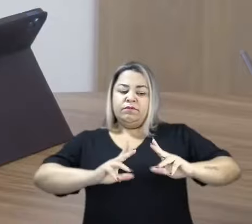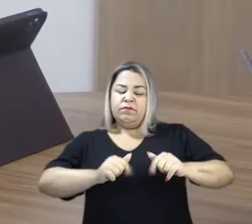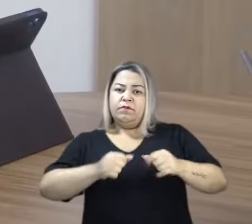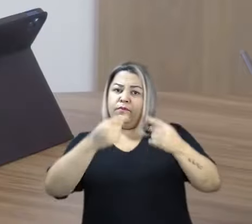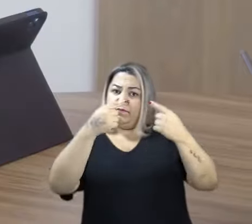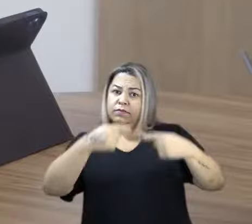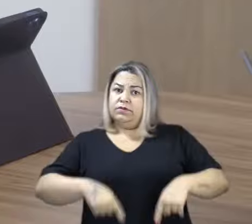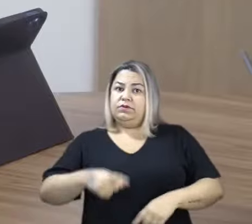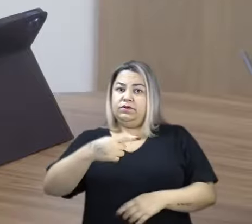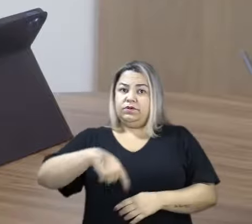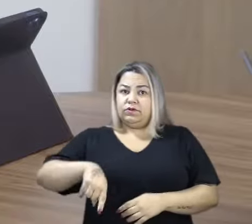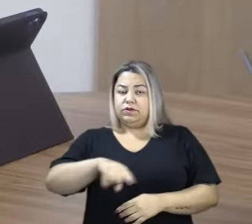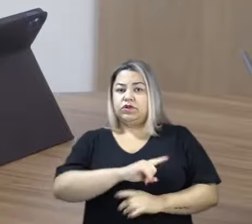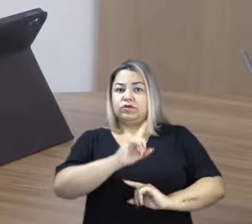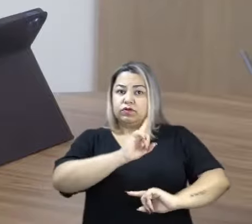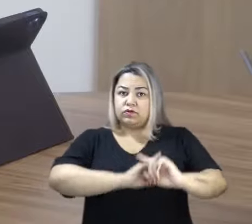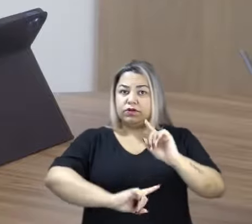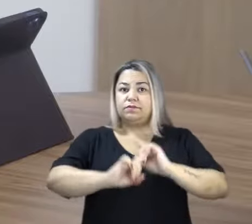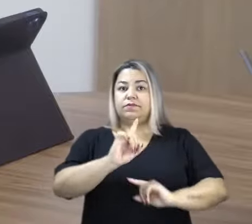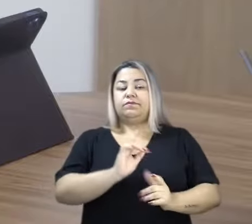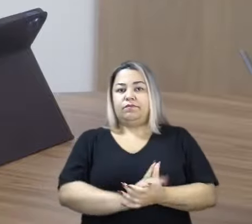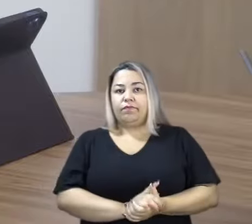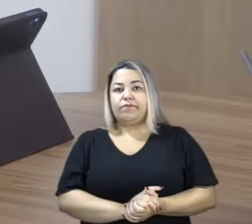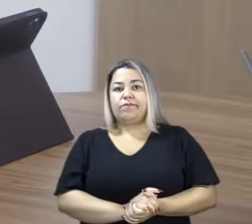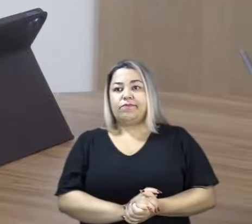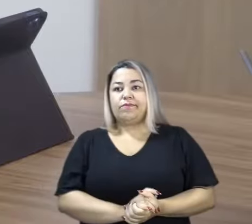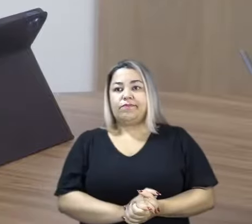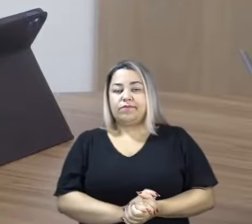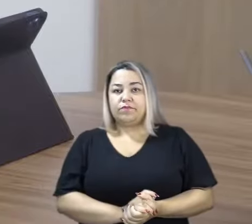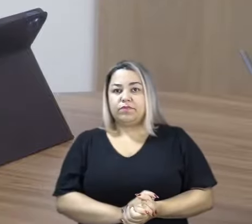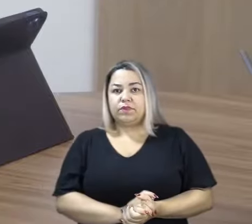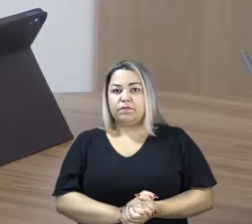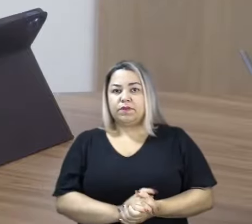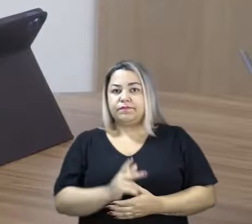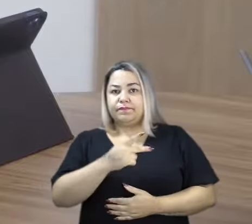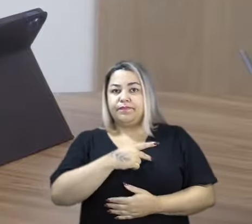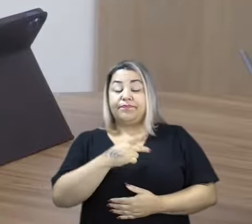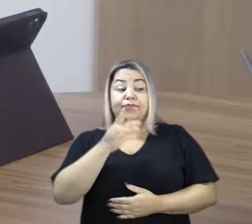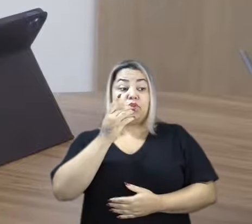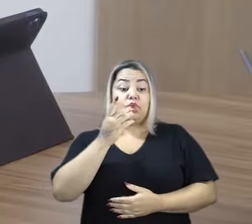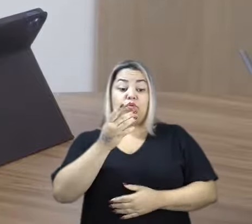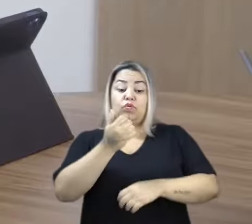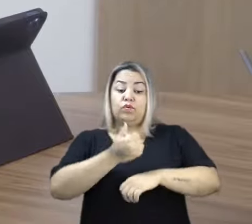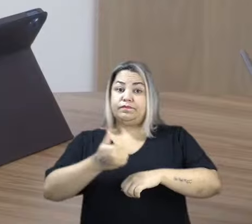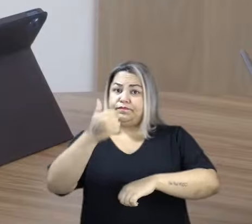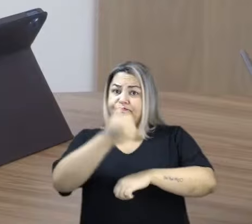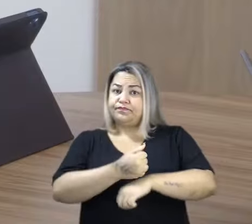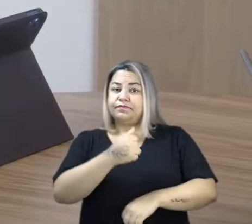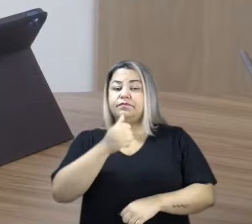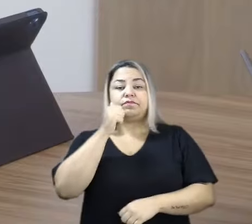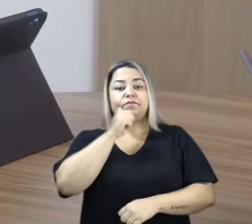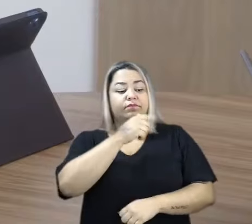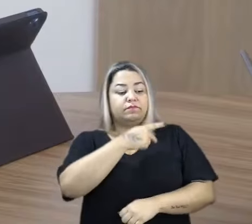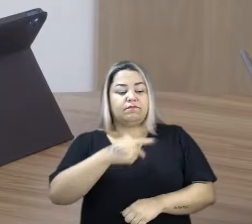gente construiu, né, e que ali com o golpe da presidenta Dilma por diante, passou por um processo